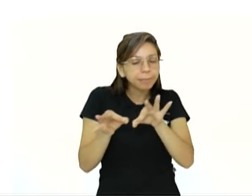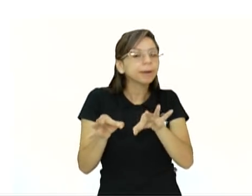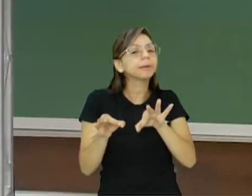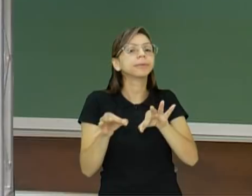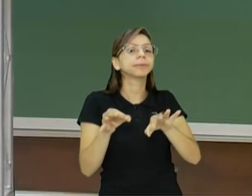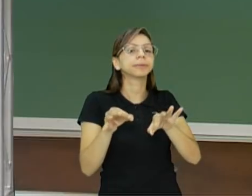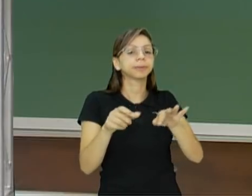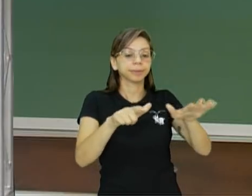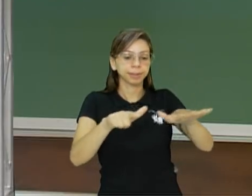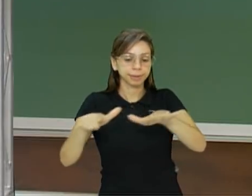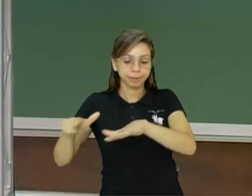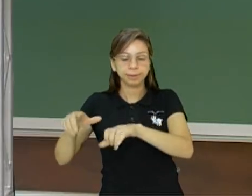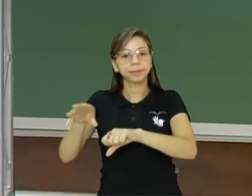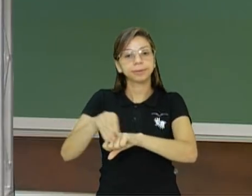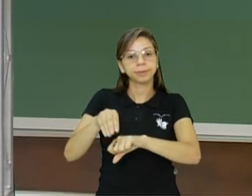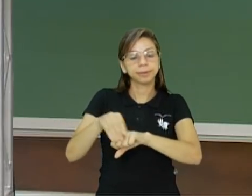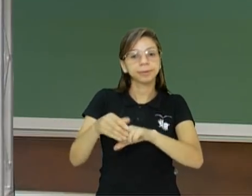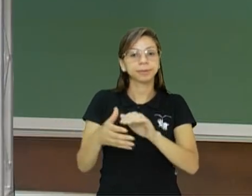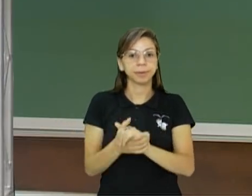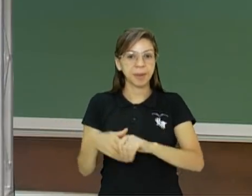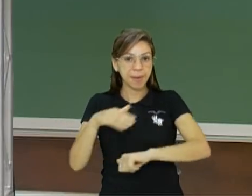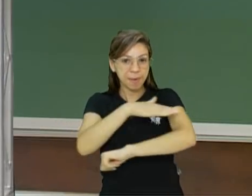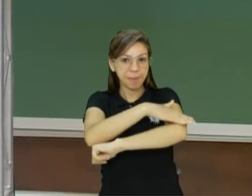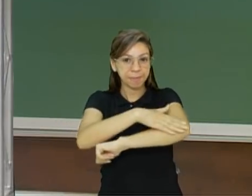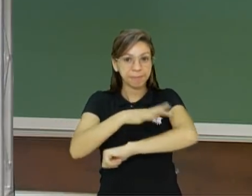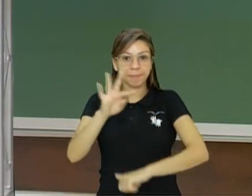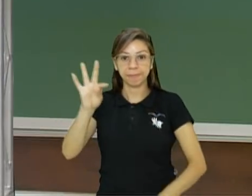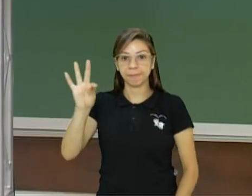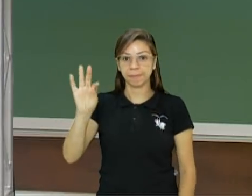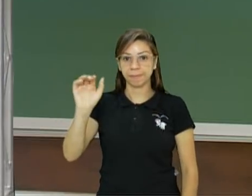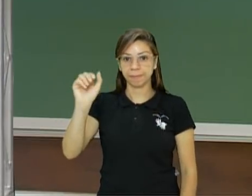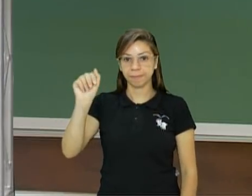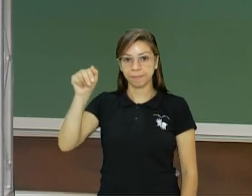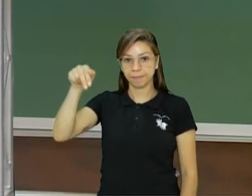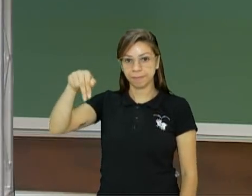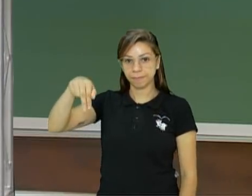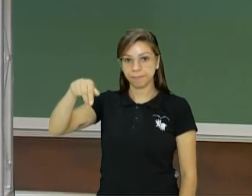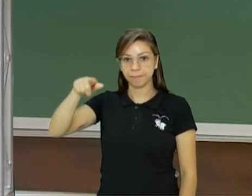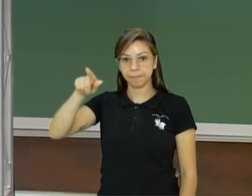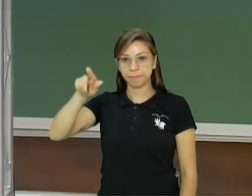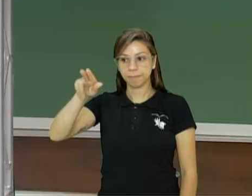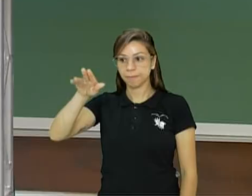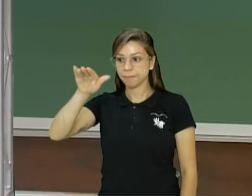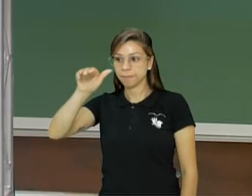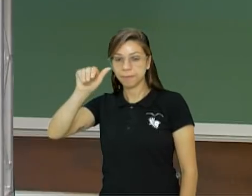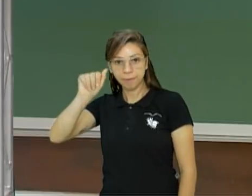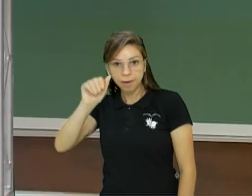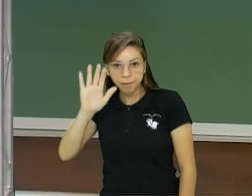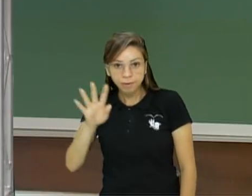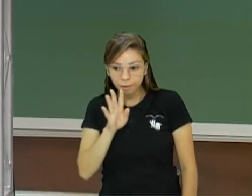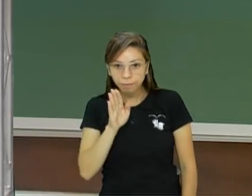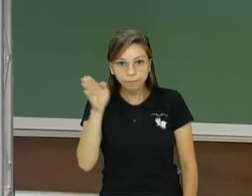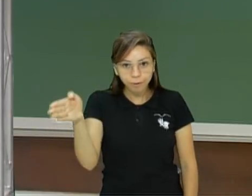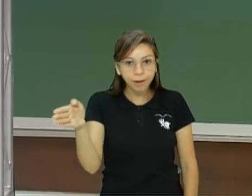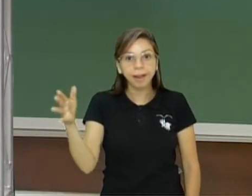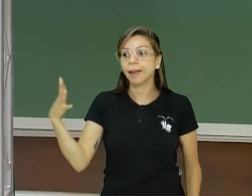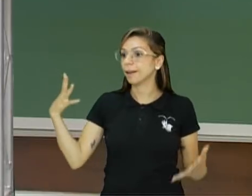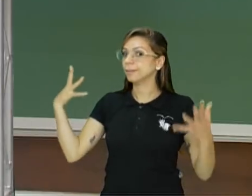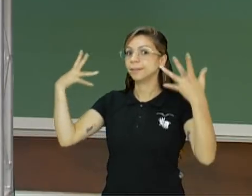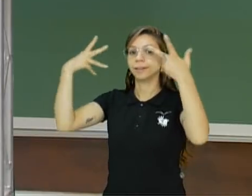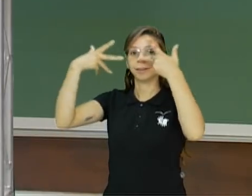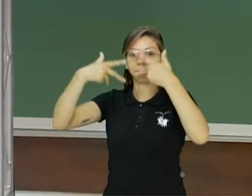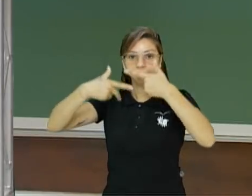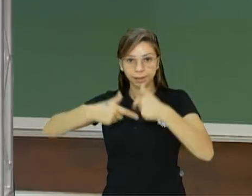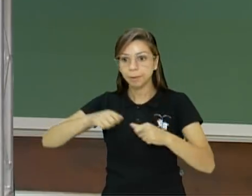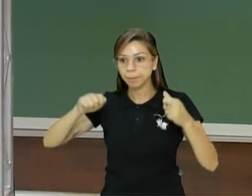Conhecimento lá no Parque Tanguá. Vocês já foram no Parque Tanguá? É muito lindo. Quem não foi,